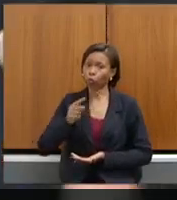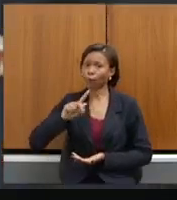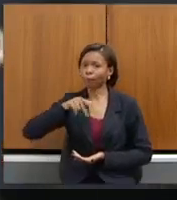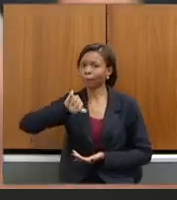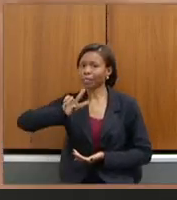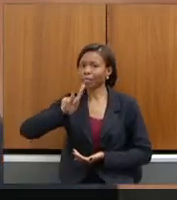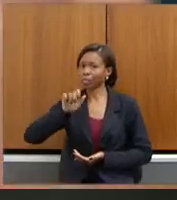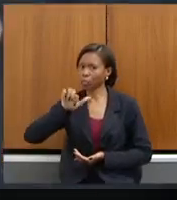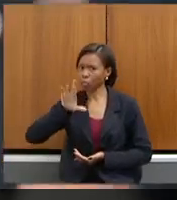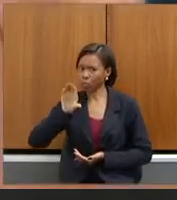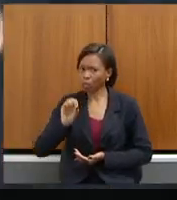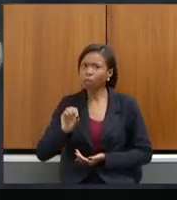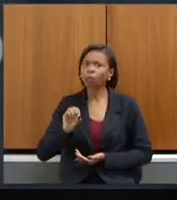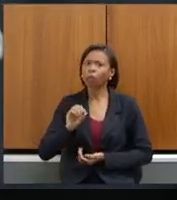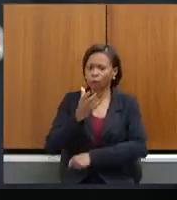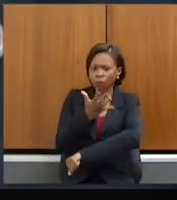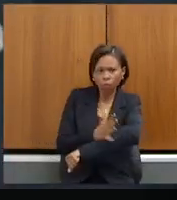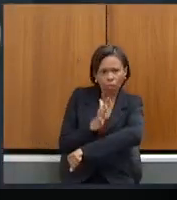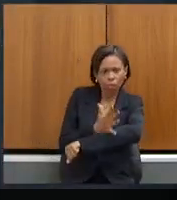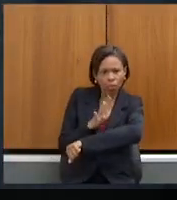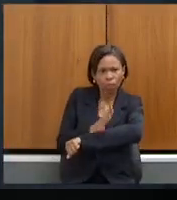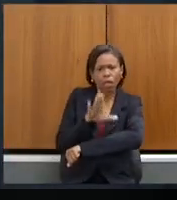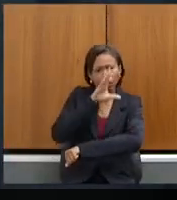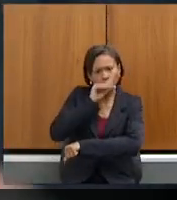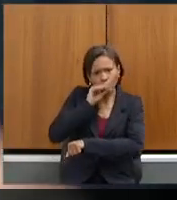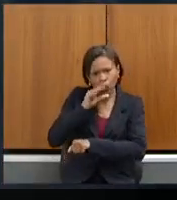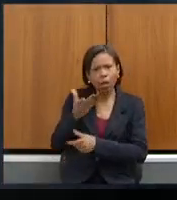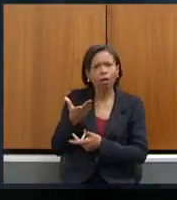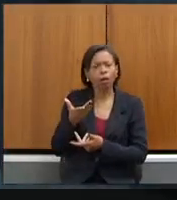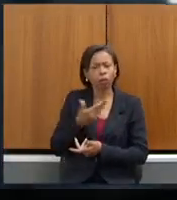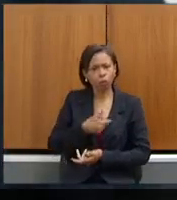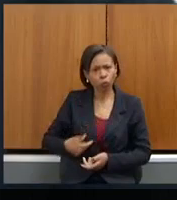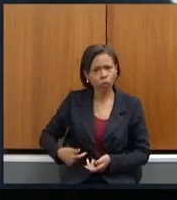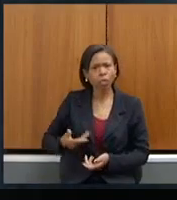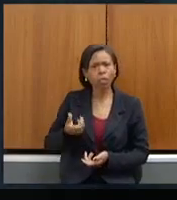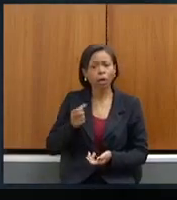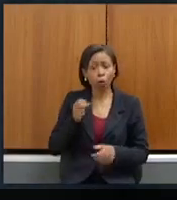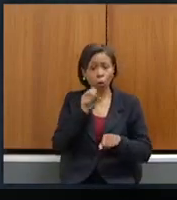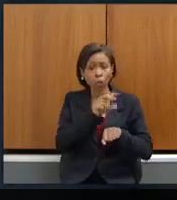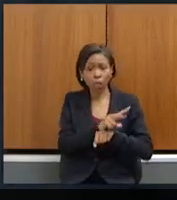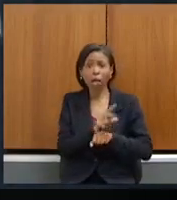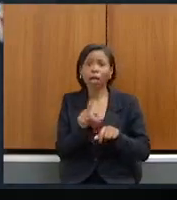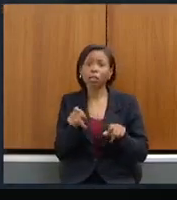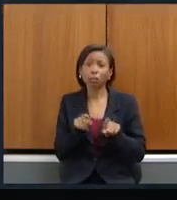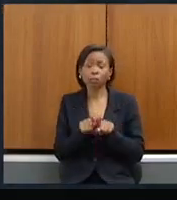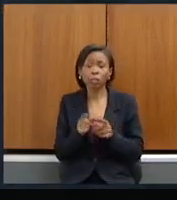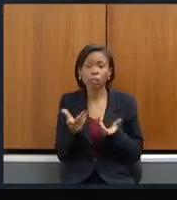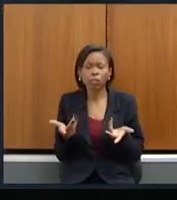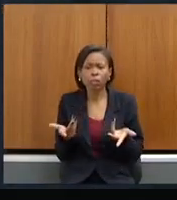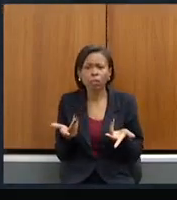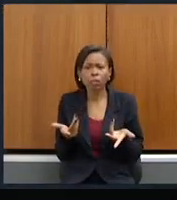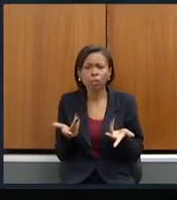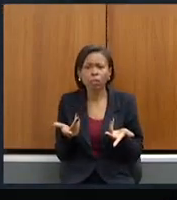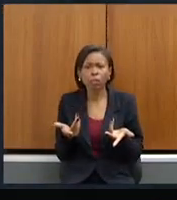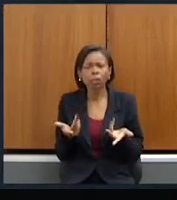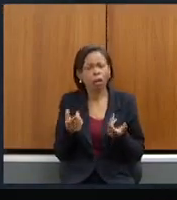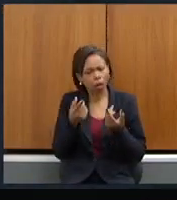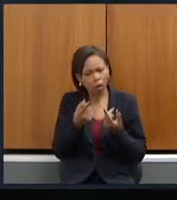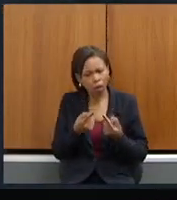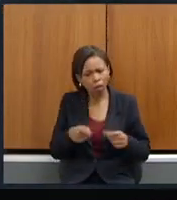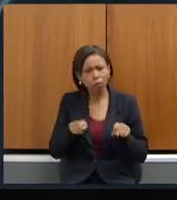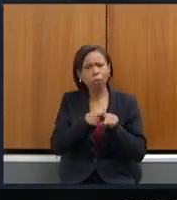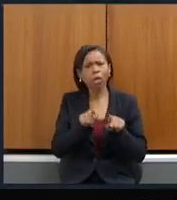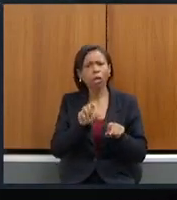preparar esse pessoal Servidor Público basicamente com os contratados Por que é que não emite uma Aécio